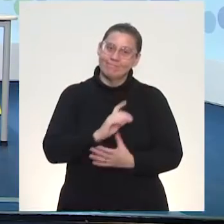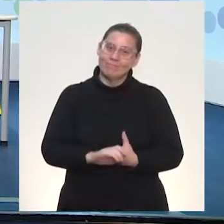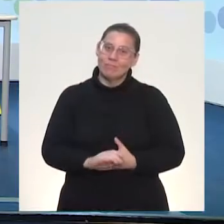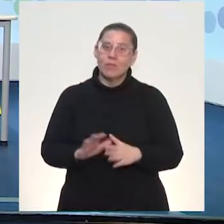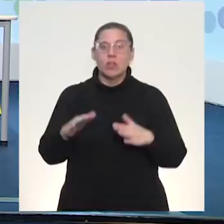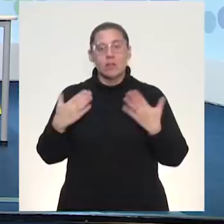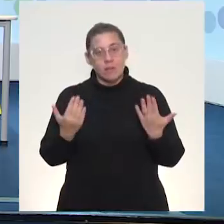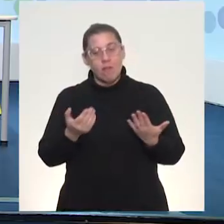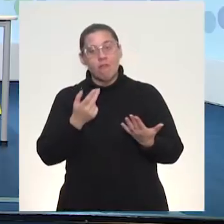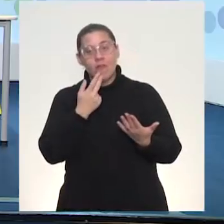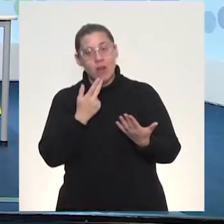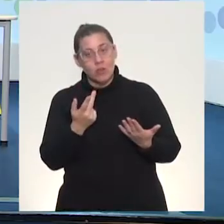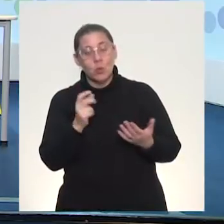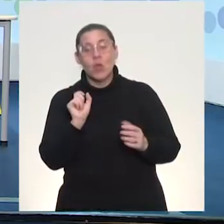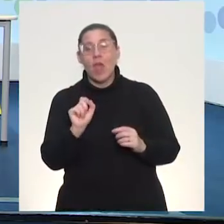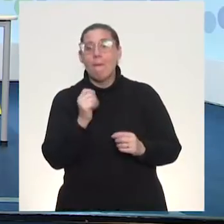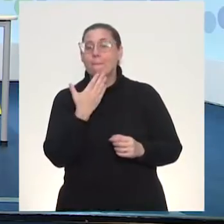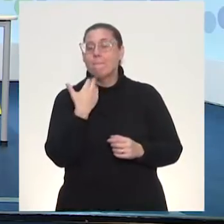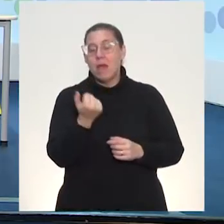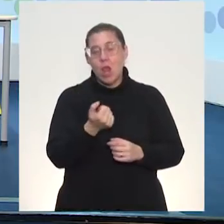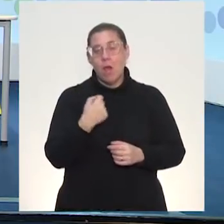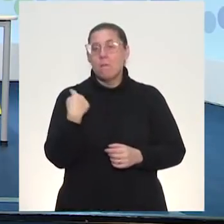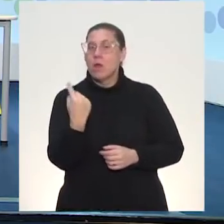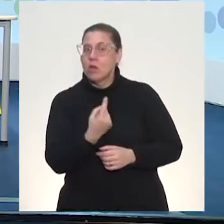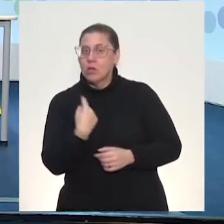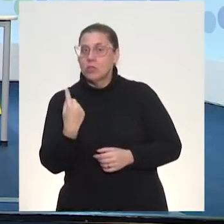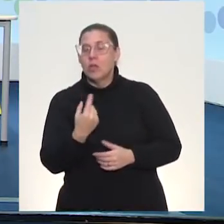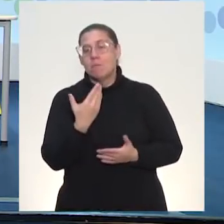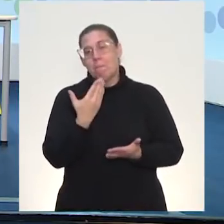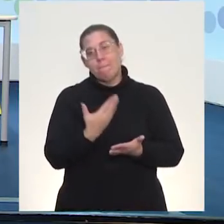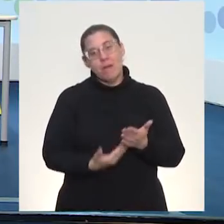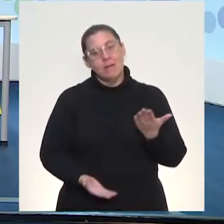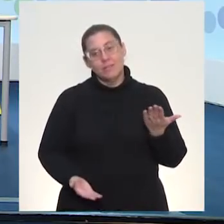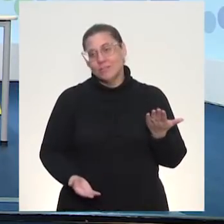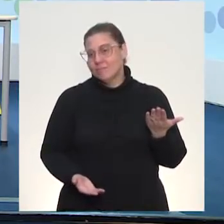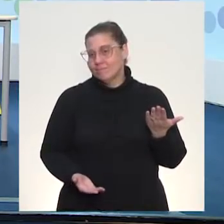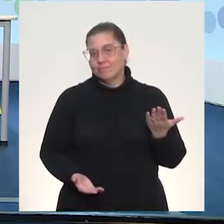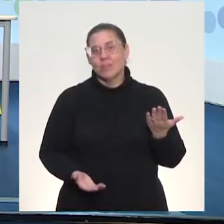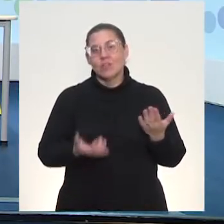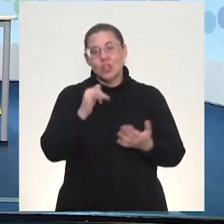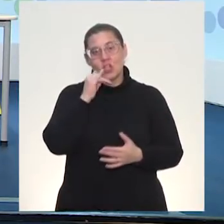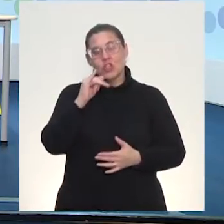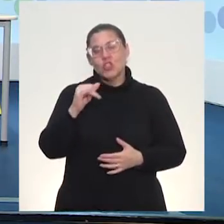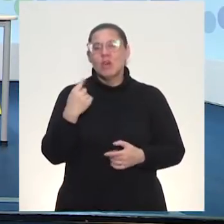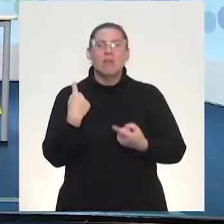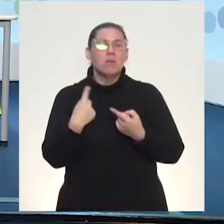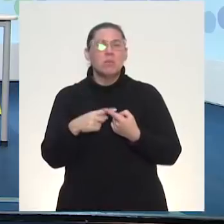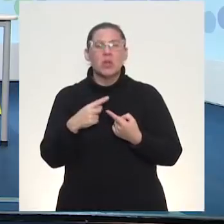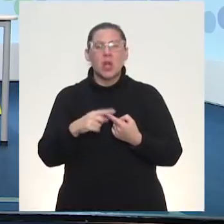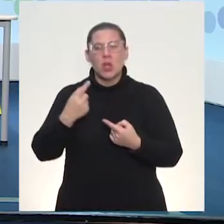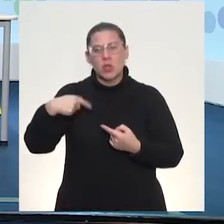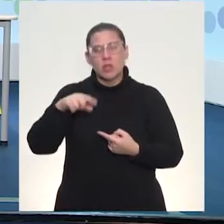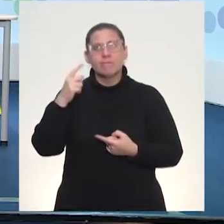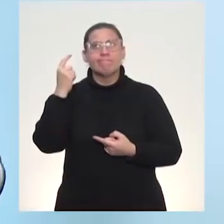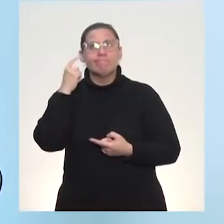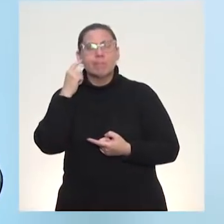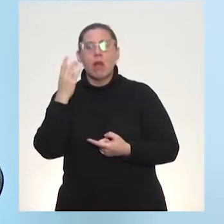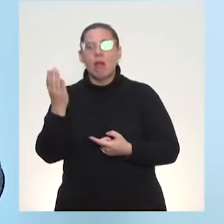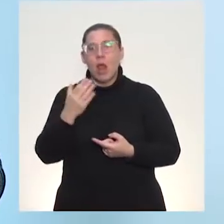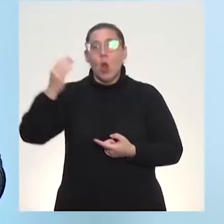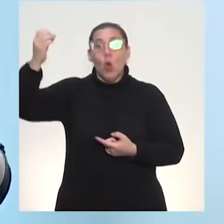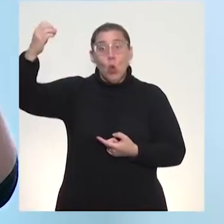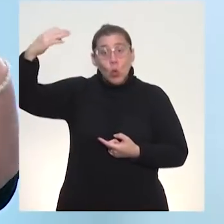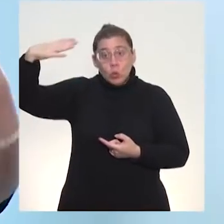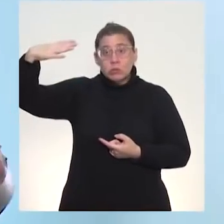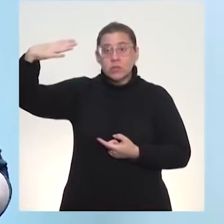de eficiência, para a gente isso é uma perda de eficiência energética, porque nossa intenção é energia